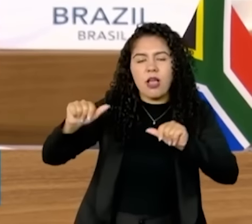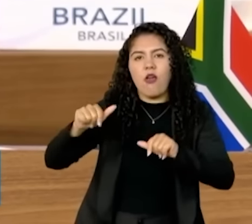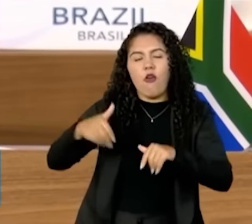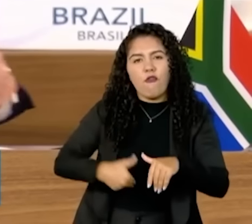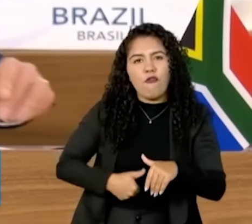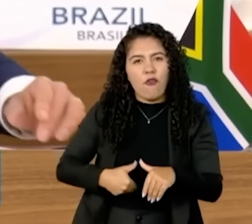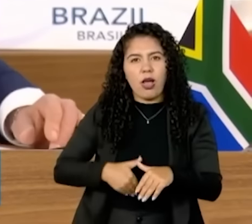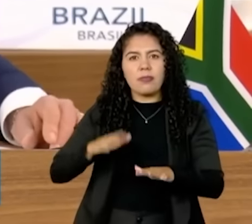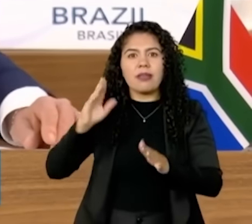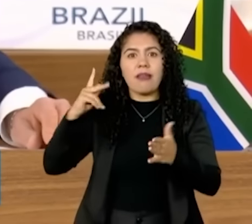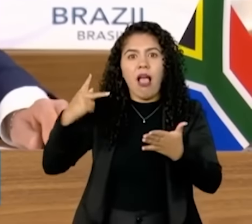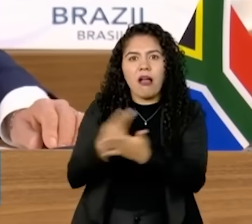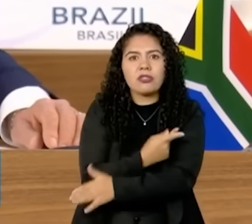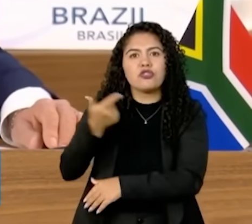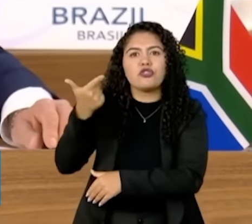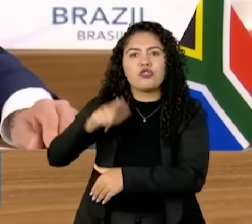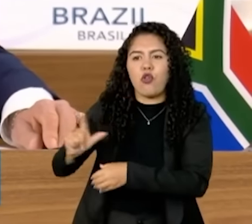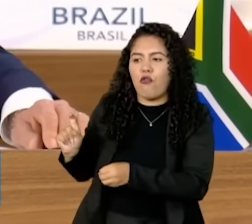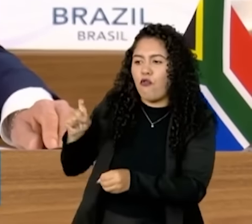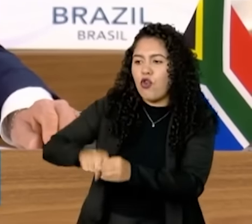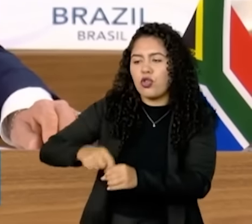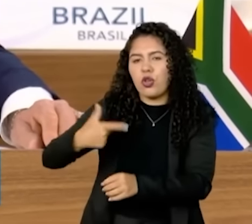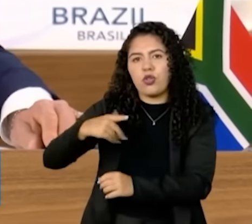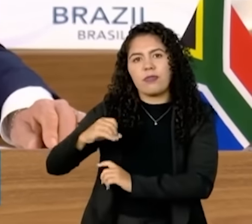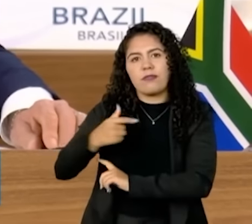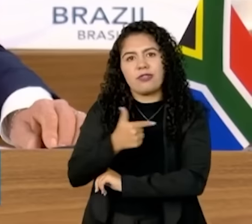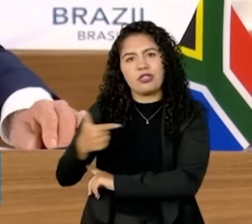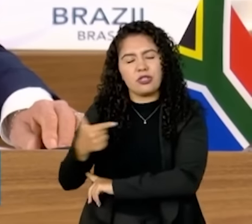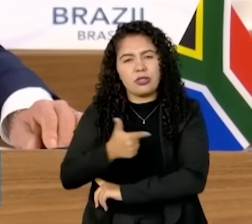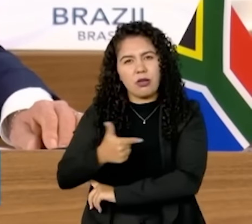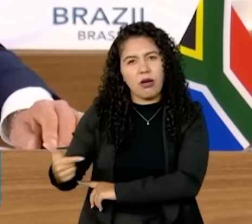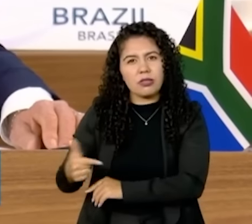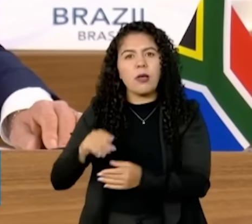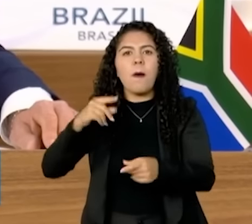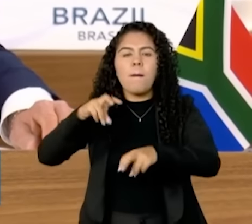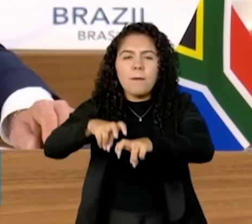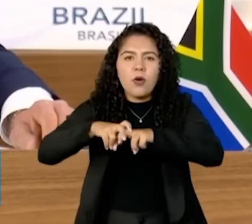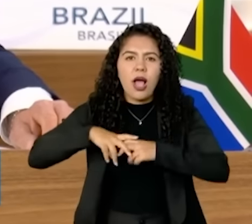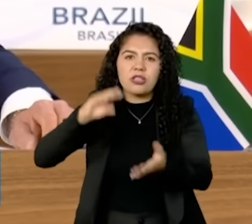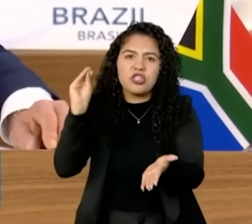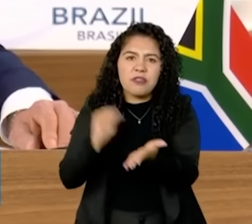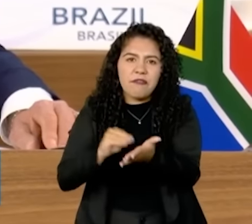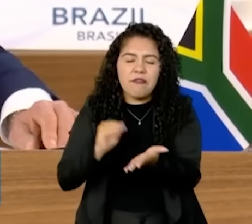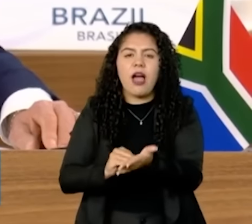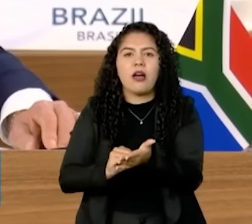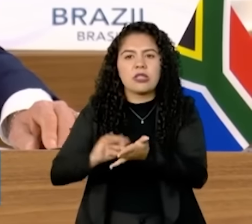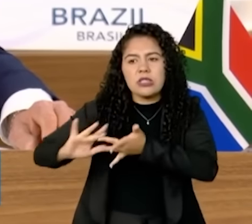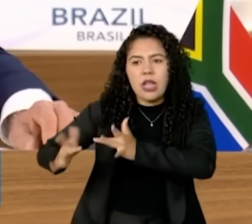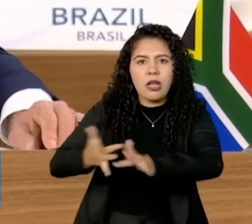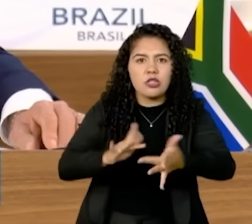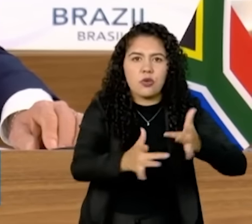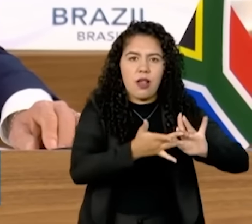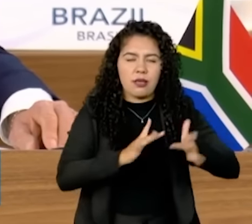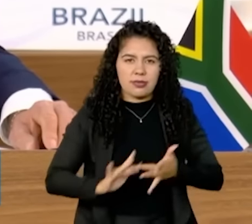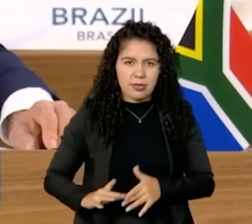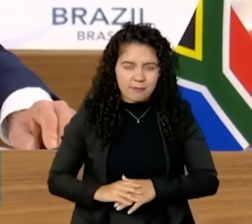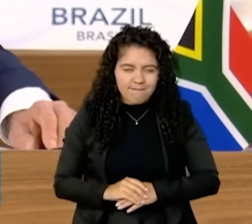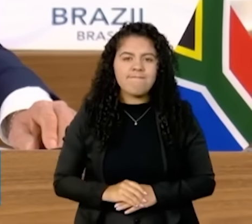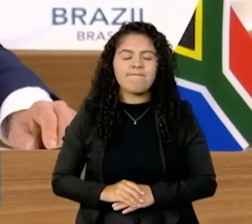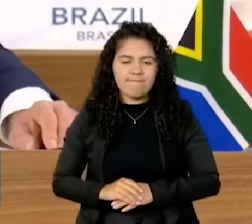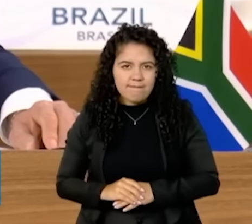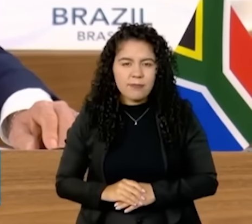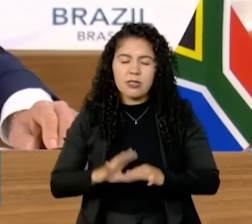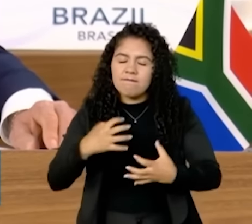votamos em 2022, em um contexto de desarticulação do estado de bem-estar social. Foi